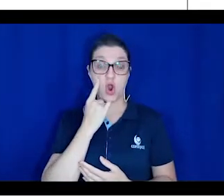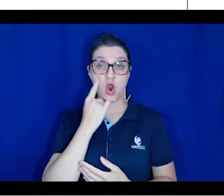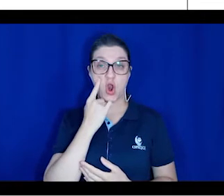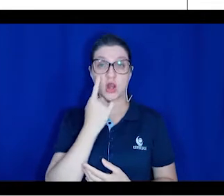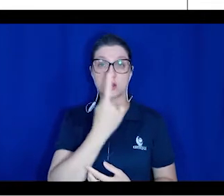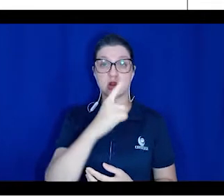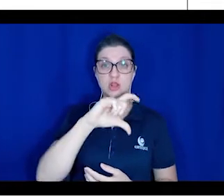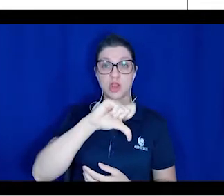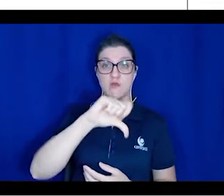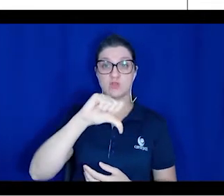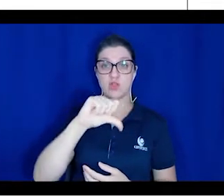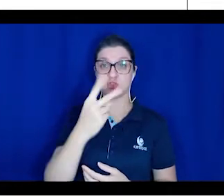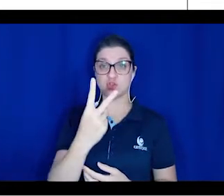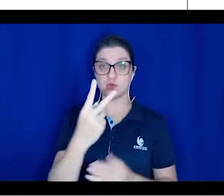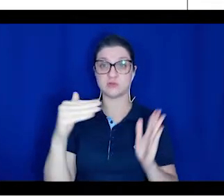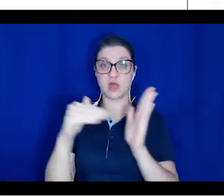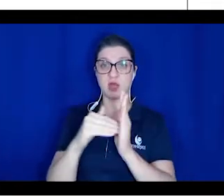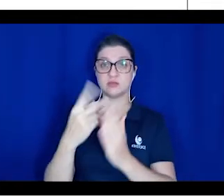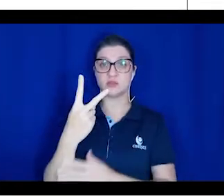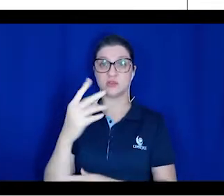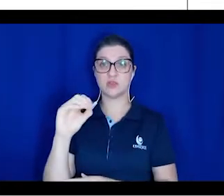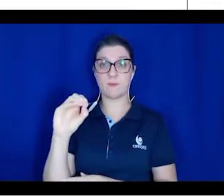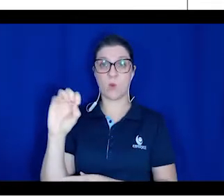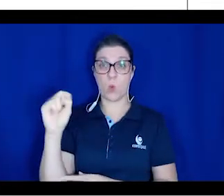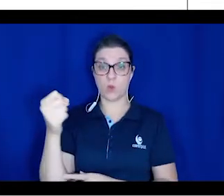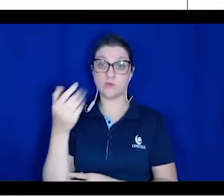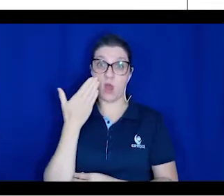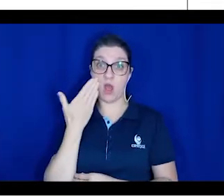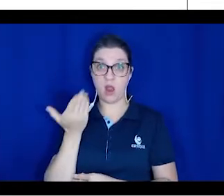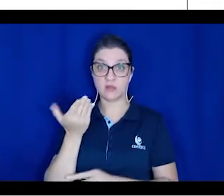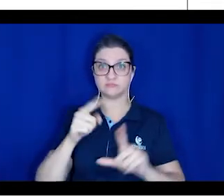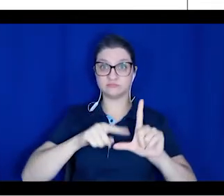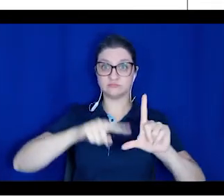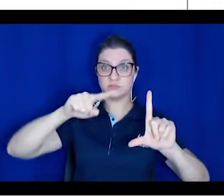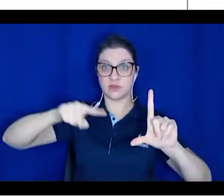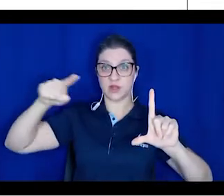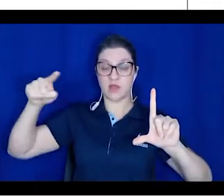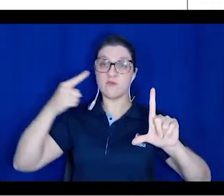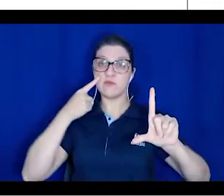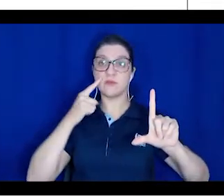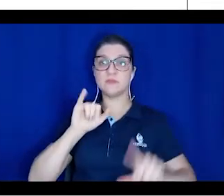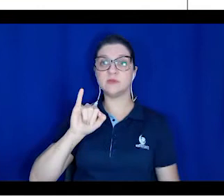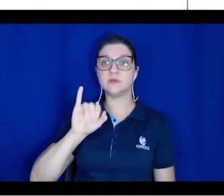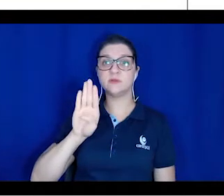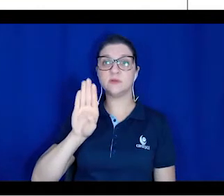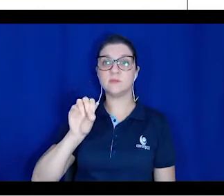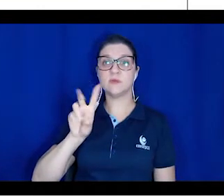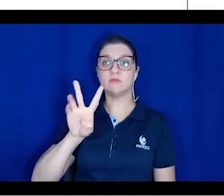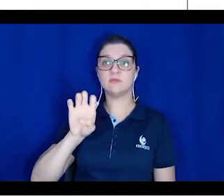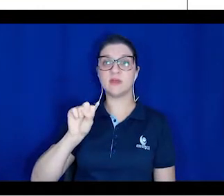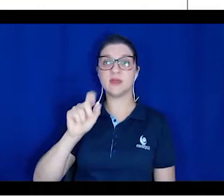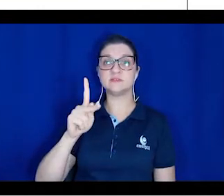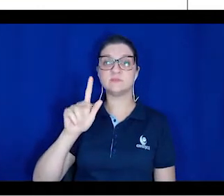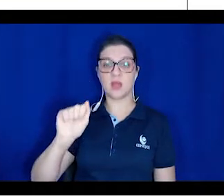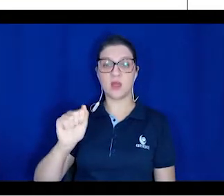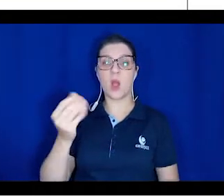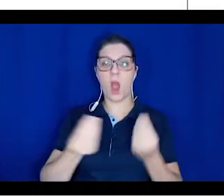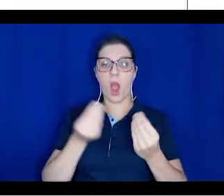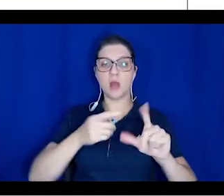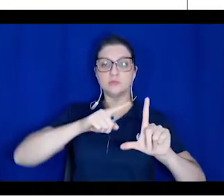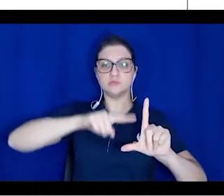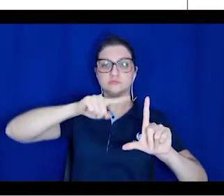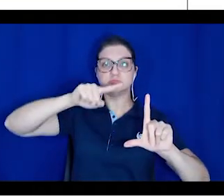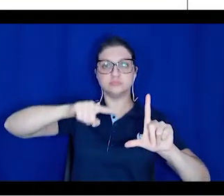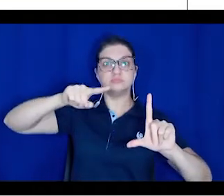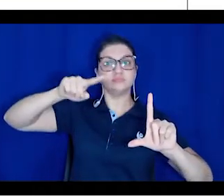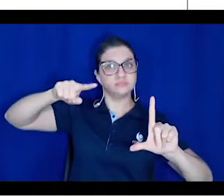de 92 até 2008, que é um gráfico que eu trago aqui, se nós olharmos o Ibovespa, olha como ele vem se acentuando. Então,